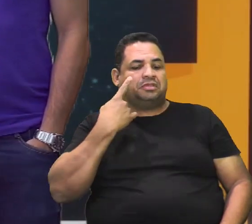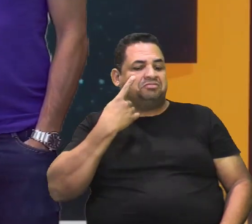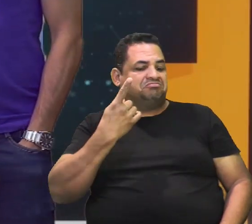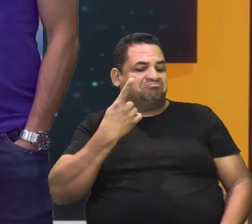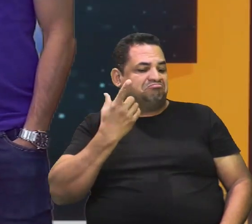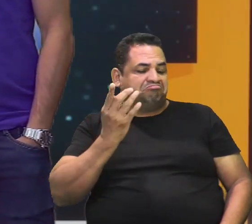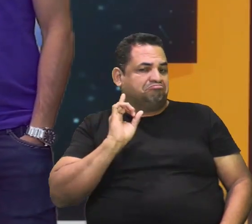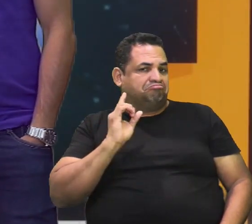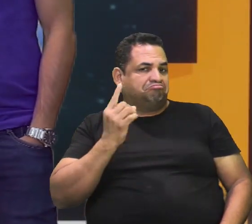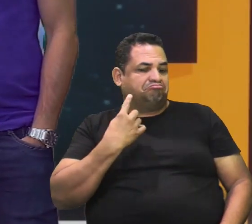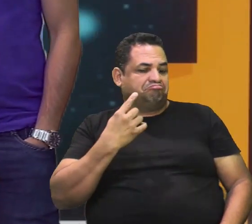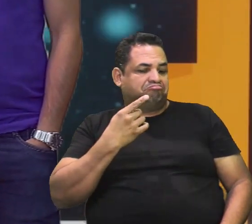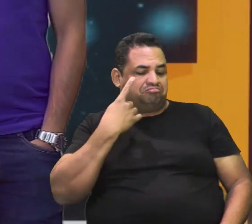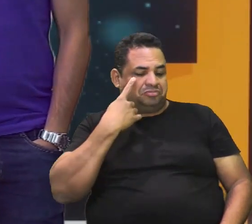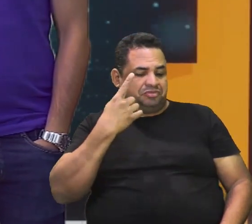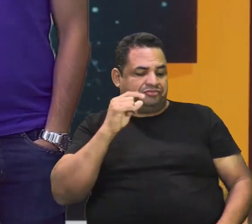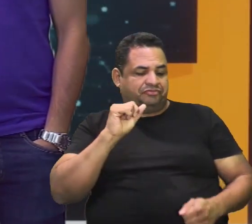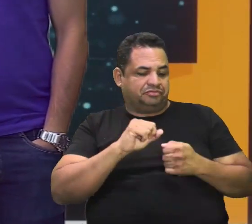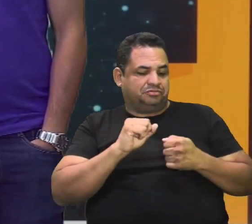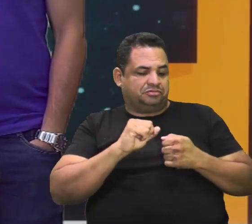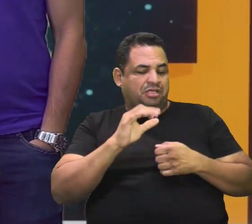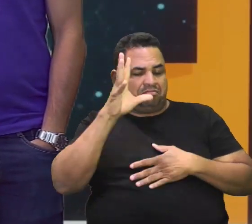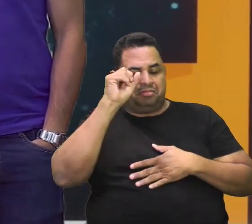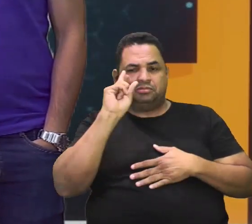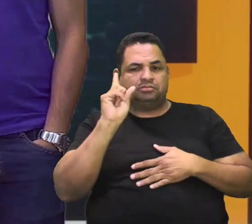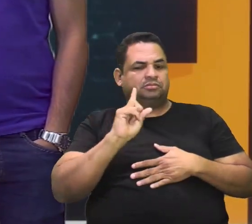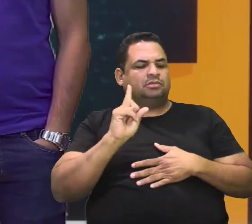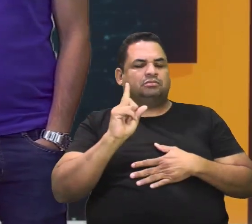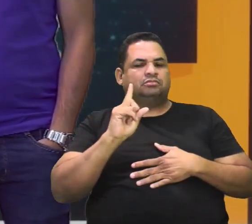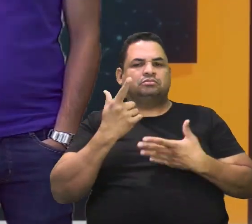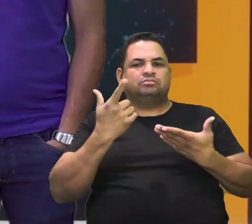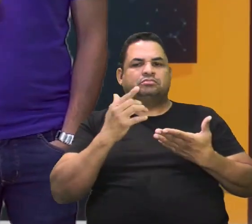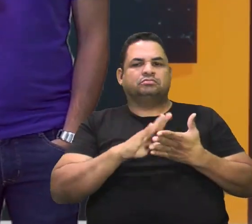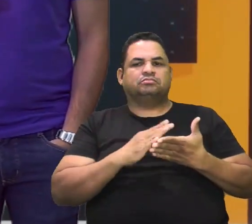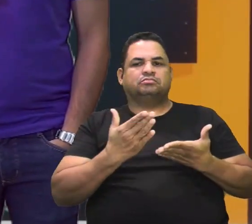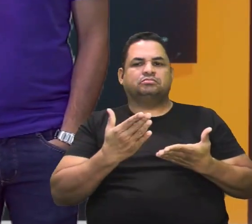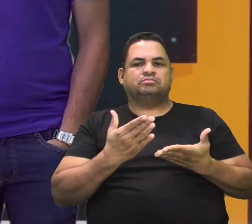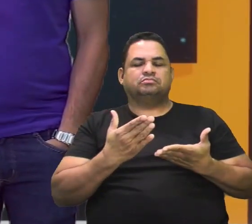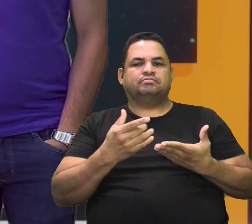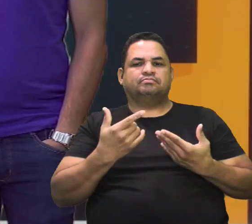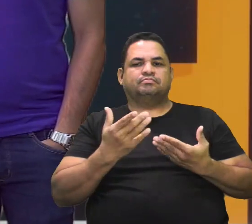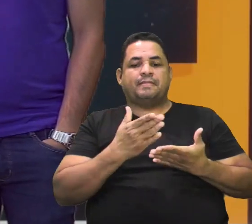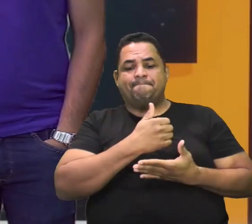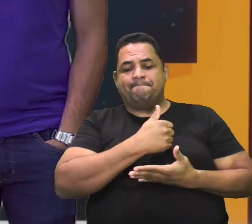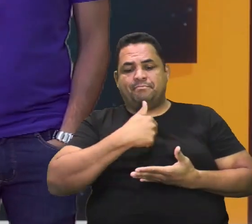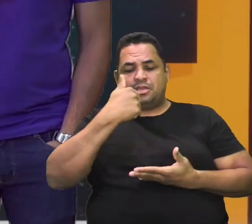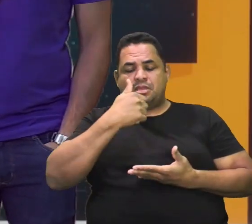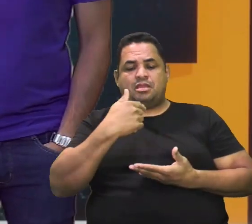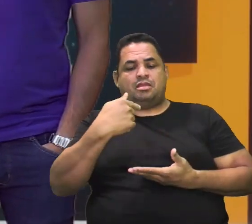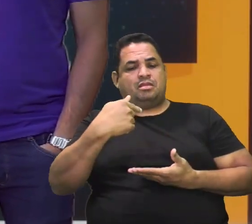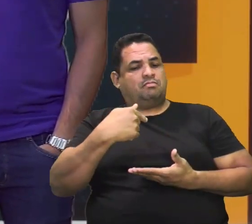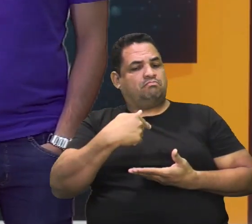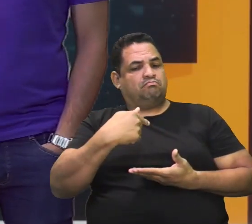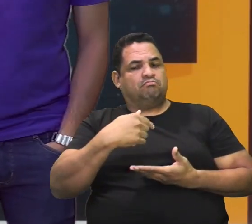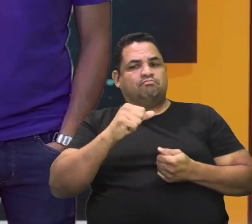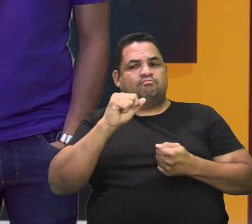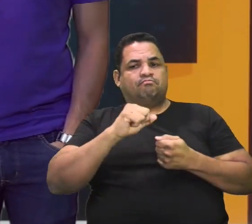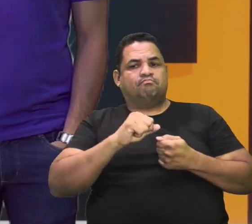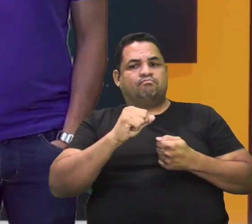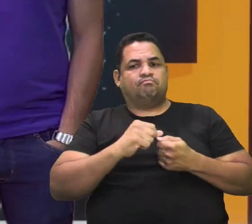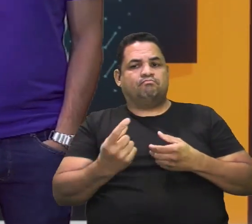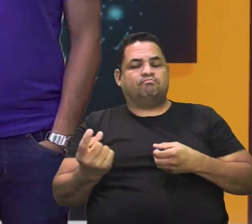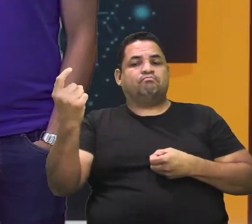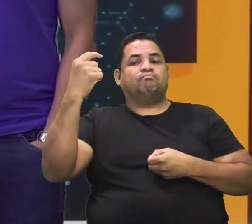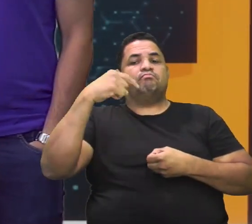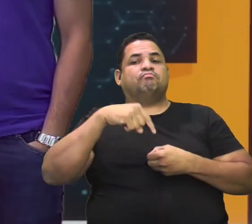outro fazendo, será que aprende? Só que isso não é tão importante, porque isso não é a mesma coisa do que eu fazer. Não é? Por exemplo, vou voltar